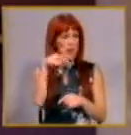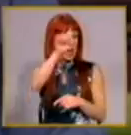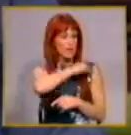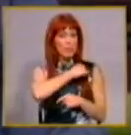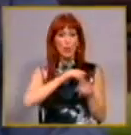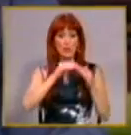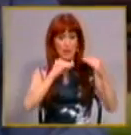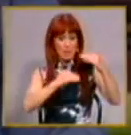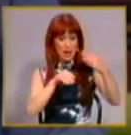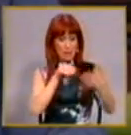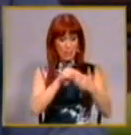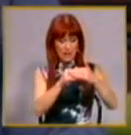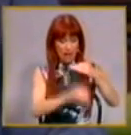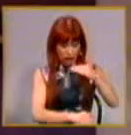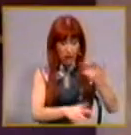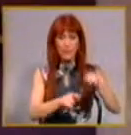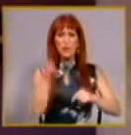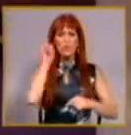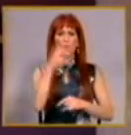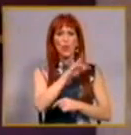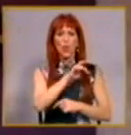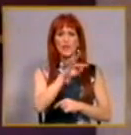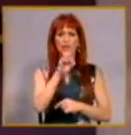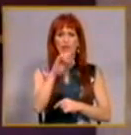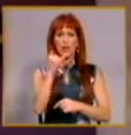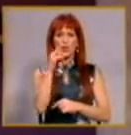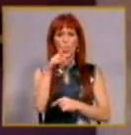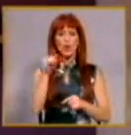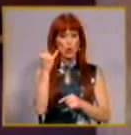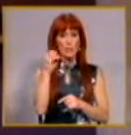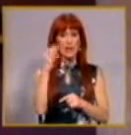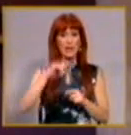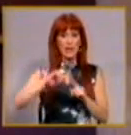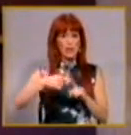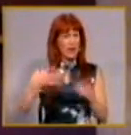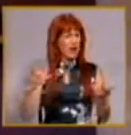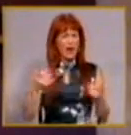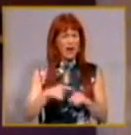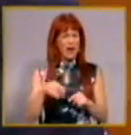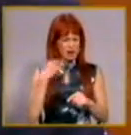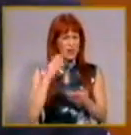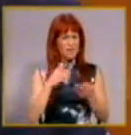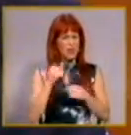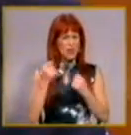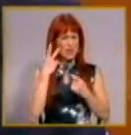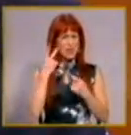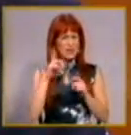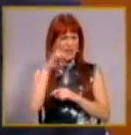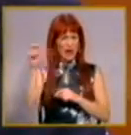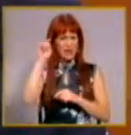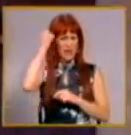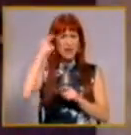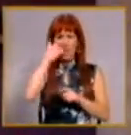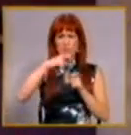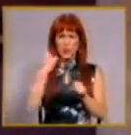do limiar de pobreza, o valor de 434 euros de 2010. É desta forma que nós vamos conseguir sair da crise? É as